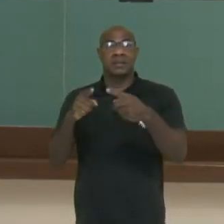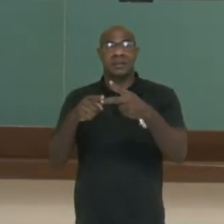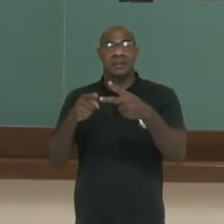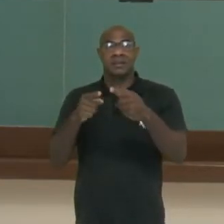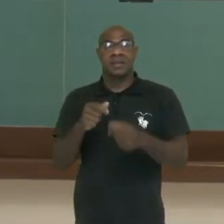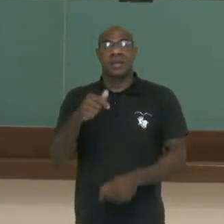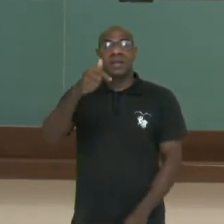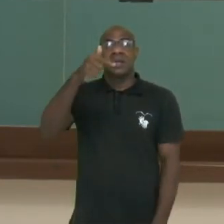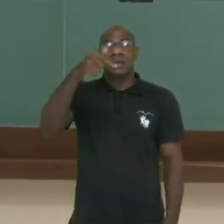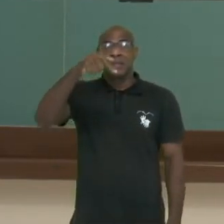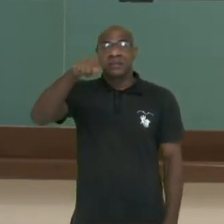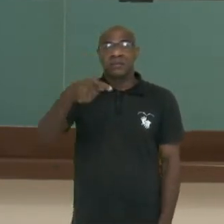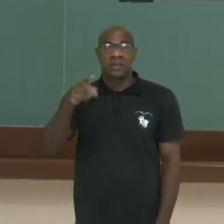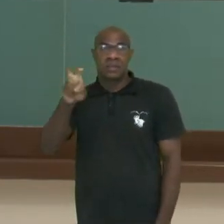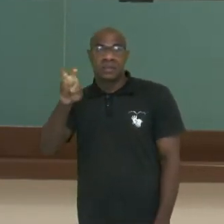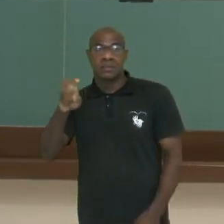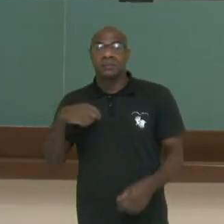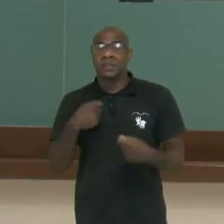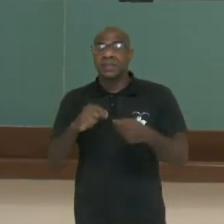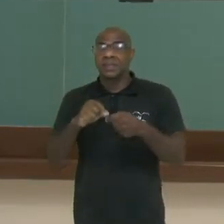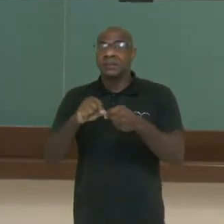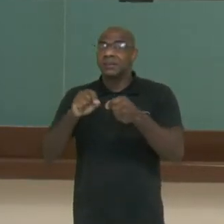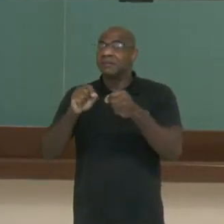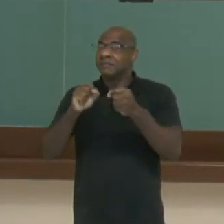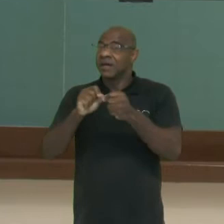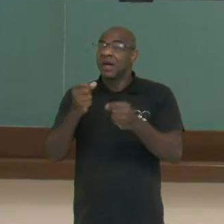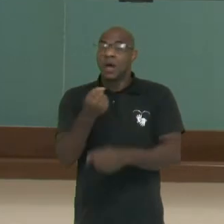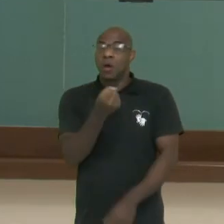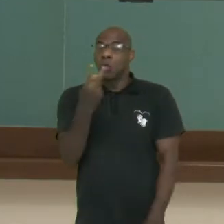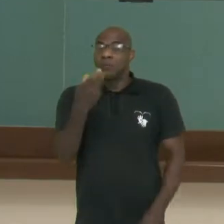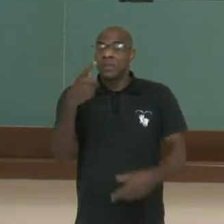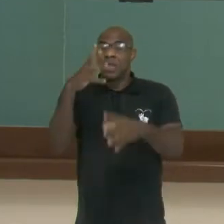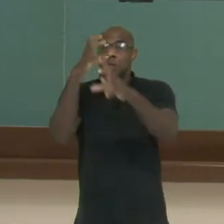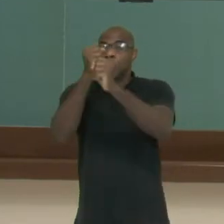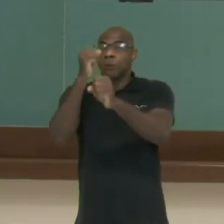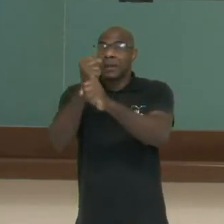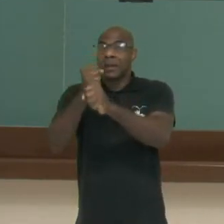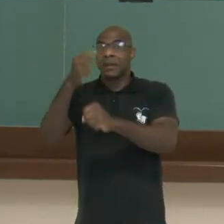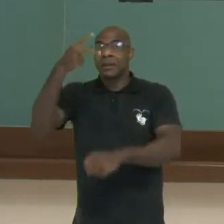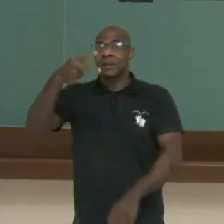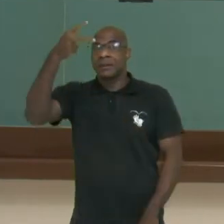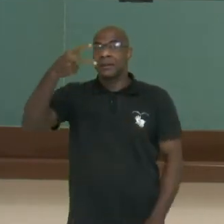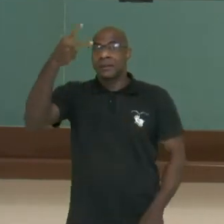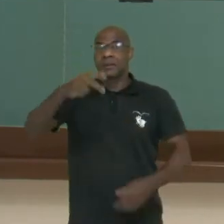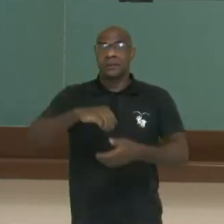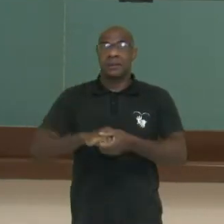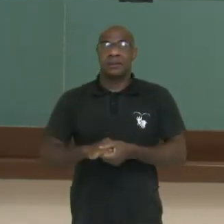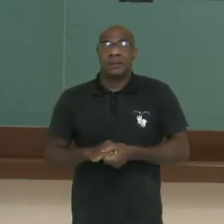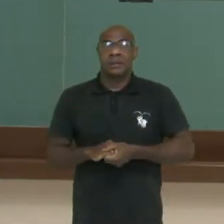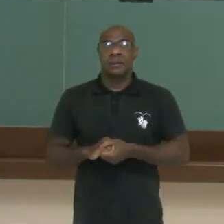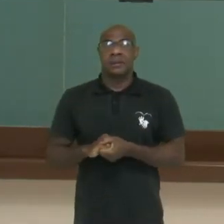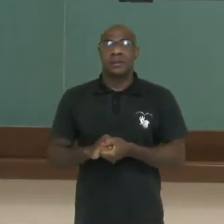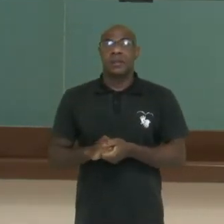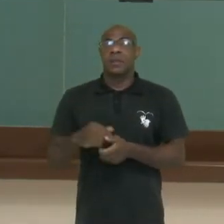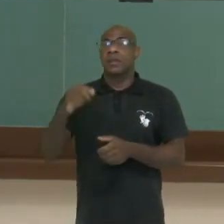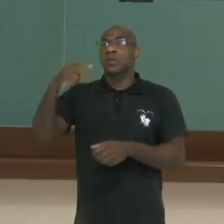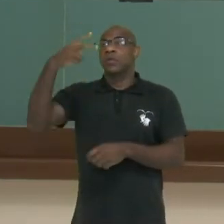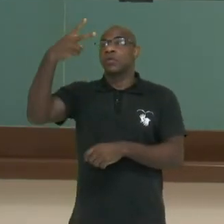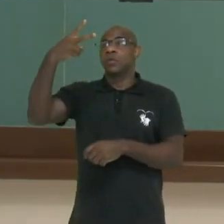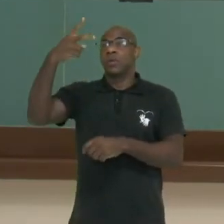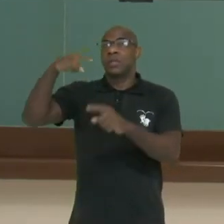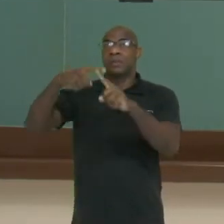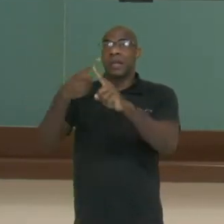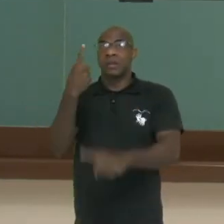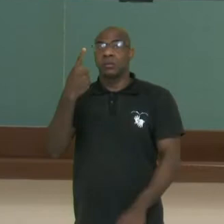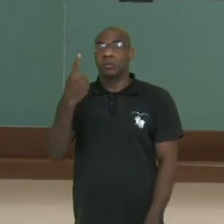eu tenho que atribuir essas duas casinhas decimais, eu tenho que somar elas, né? 1, né? No caso 2 mais 1, são